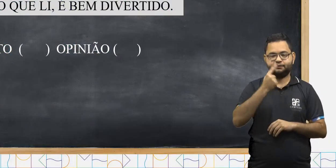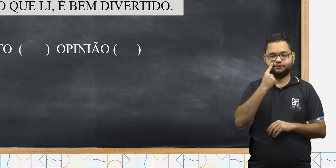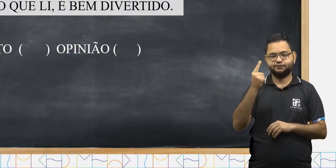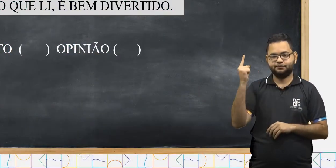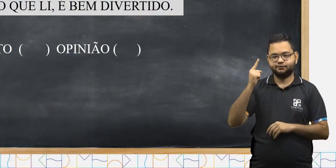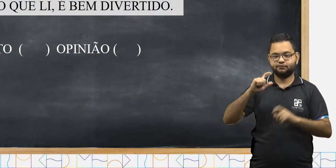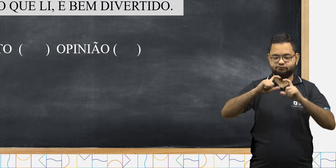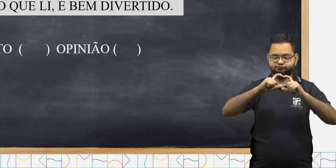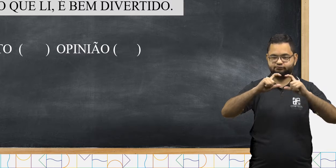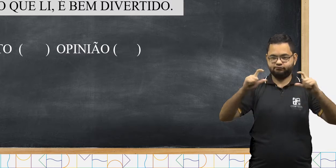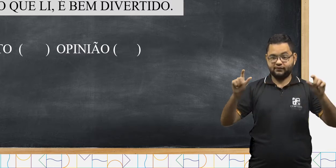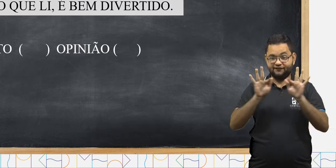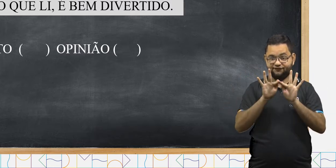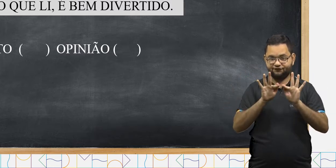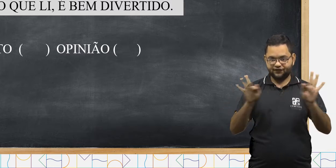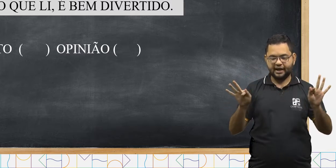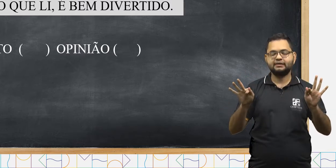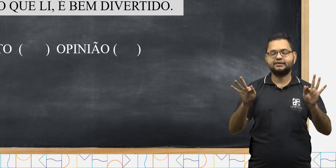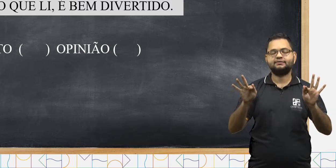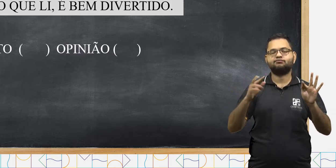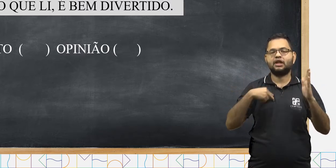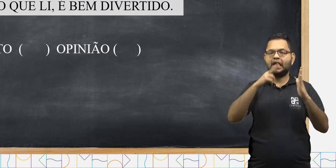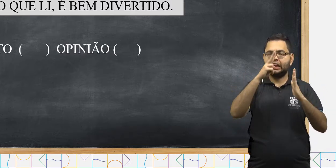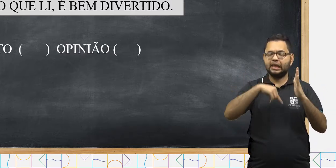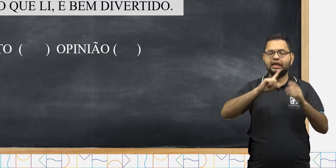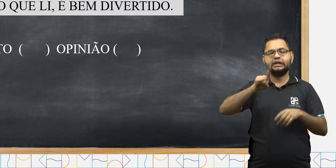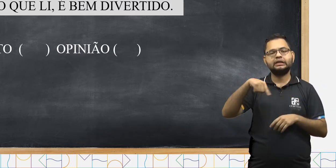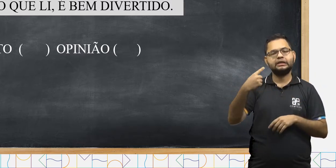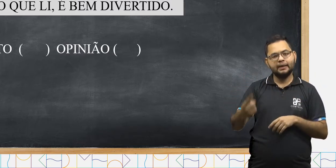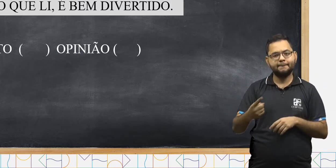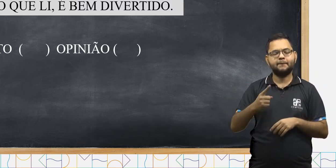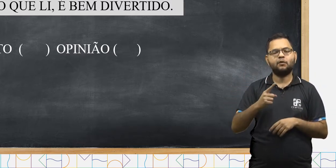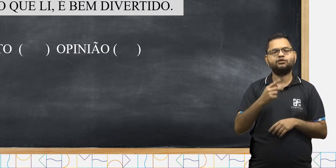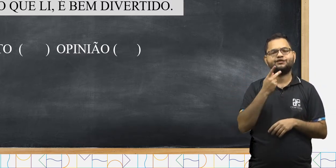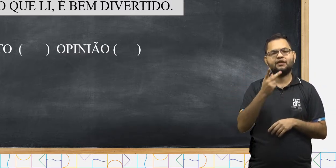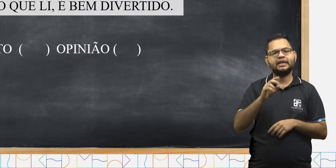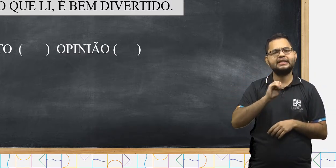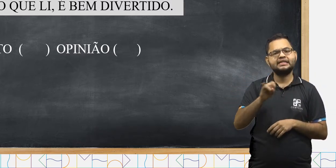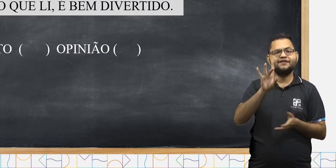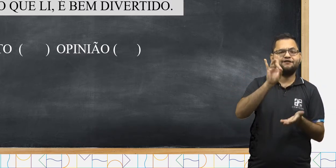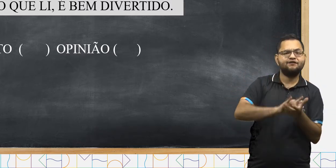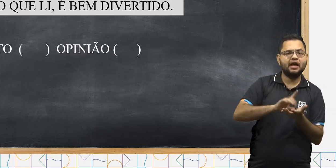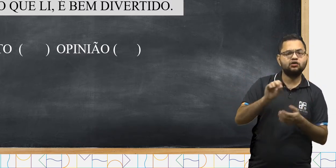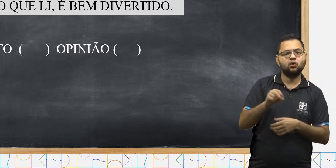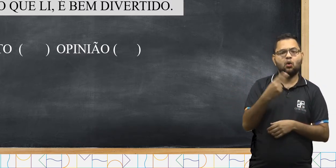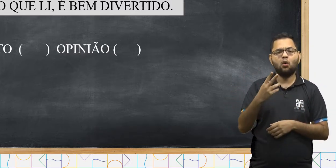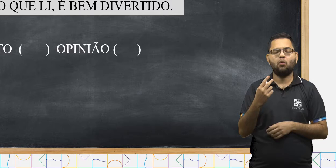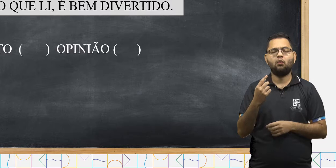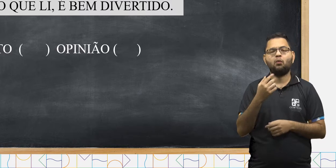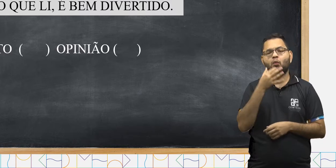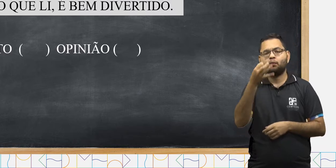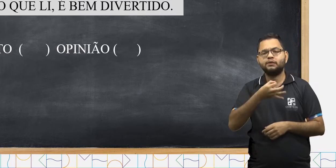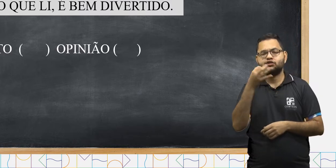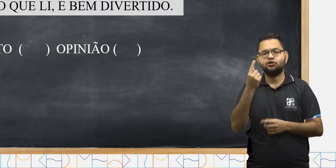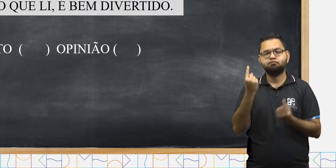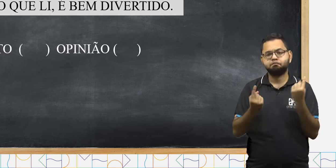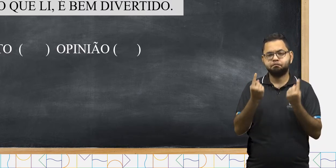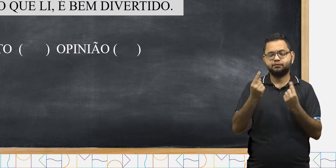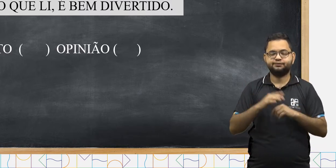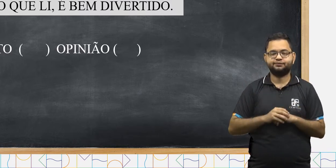Atividade número 1. Leia a frase abaixo e identifique se é um fato ou